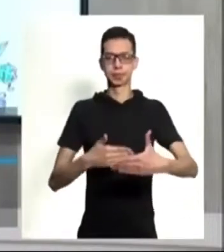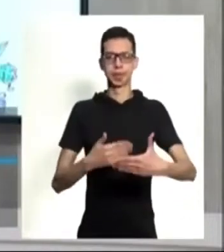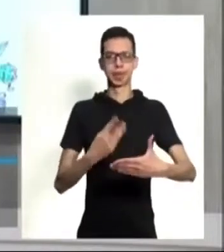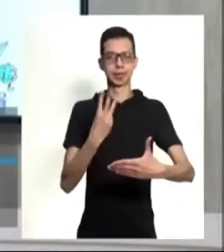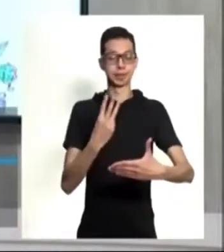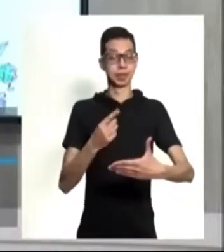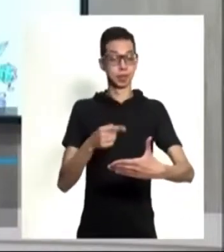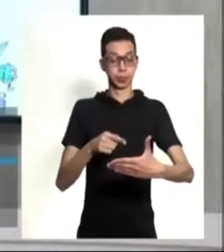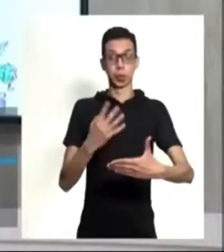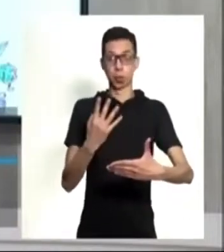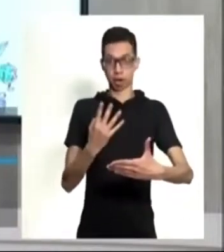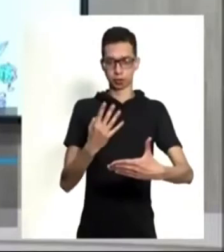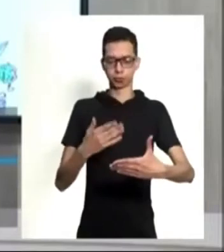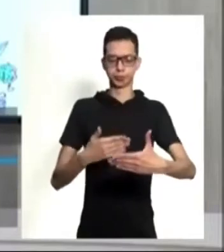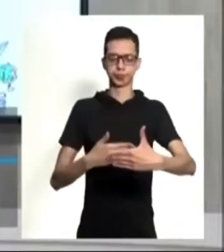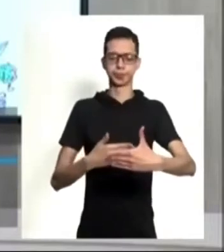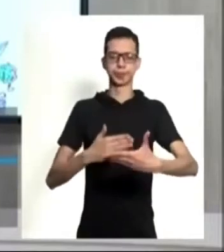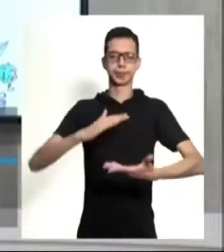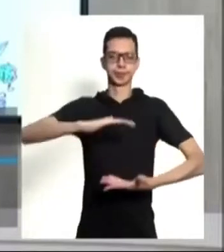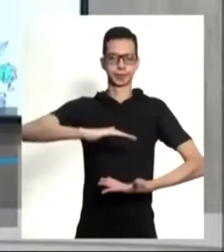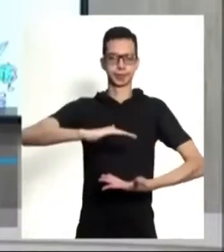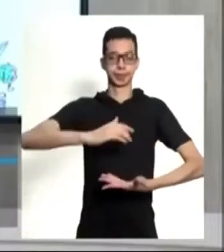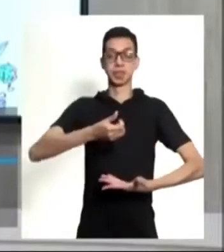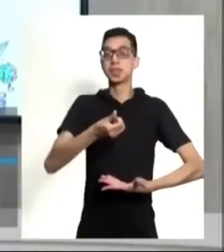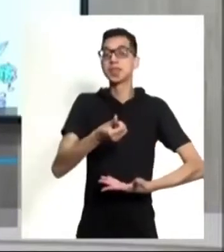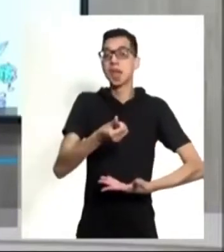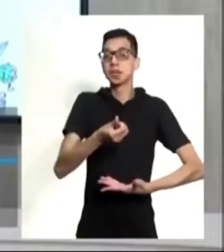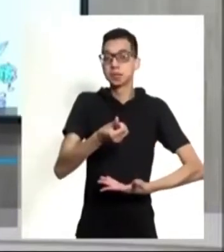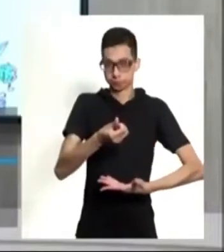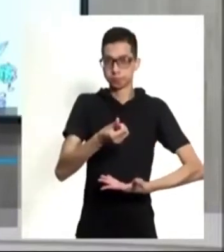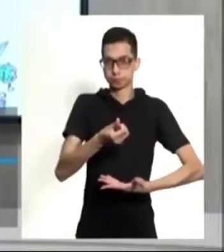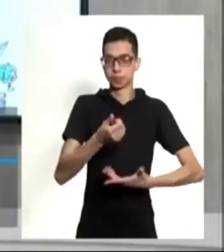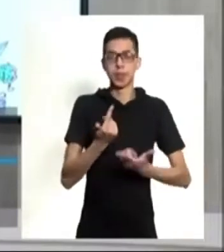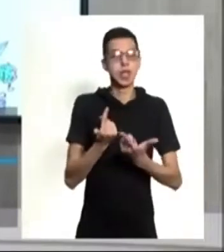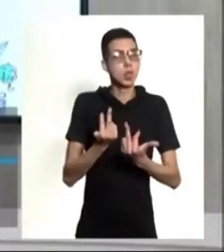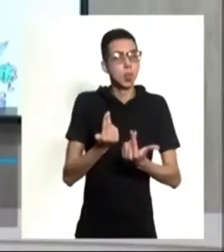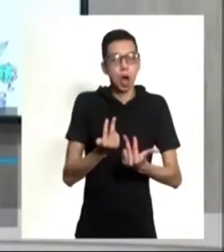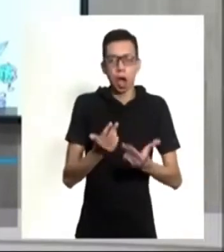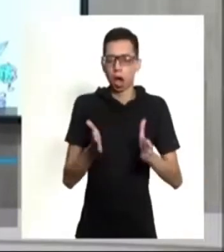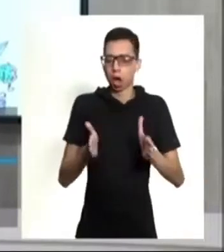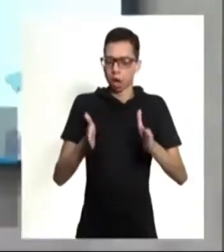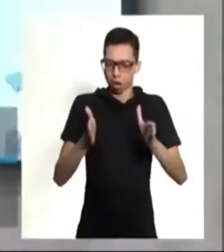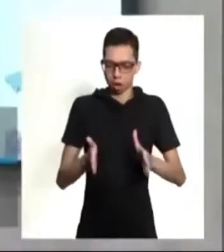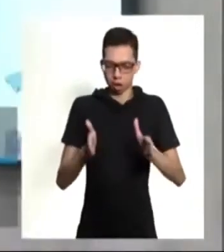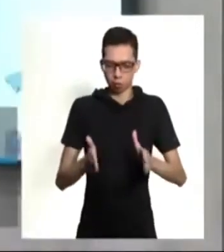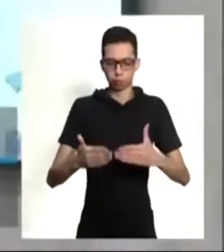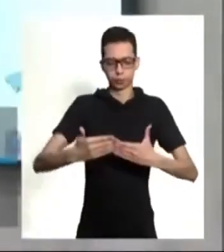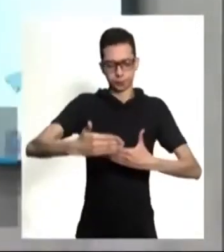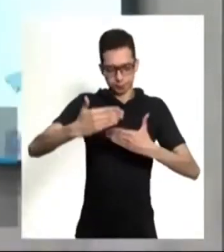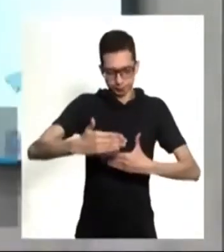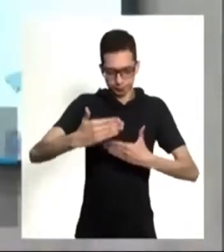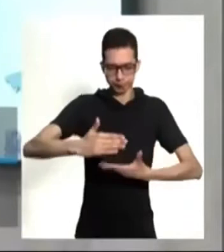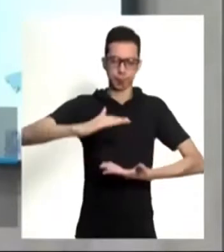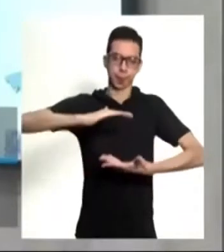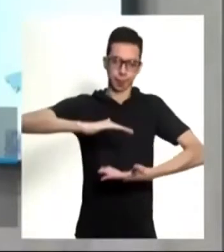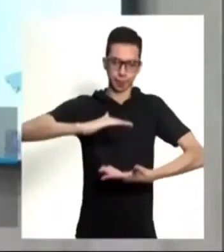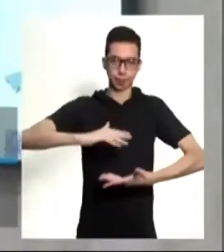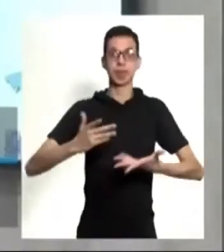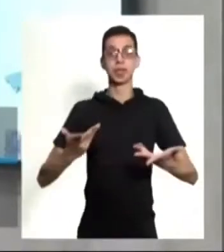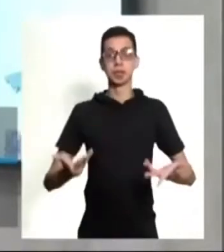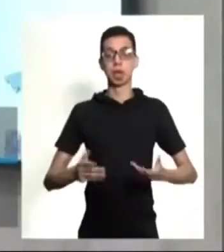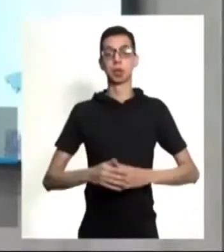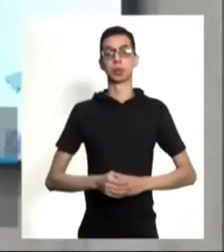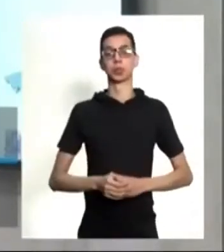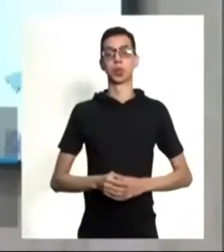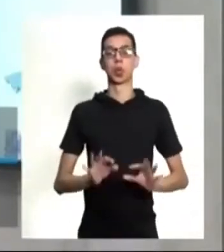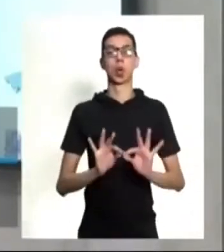as arestas do cubo são iguais. Sabe o que significa dizer? Que o comprimento da caixa, galera, vai ser igual à altura da caixa,